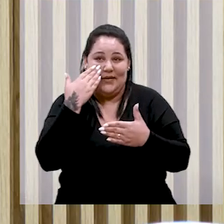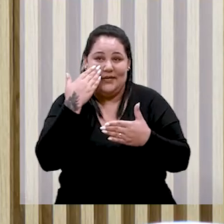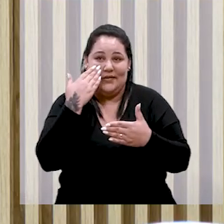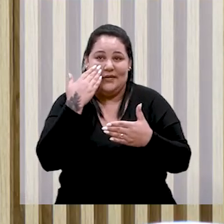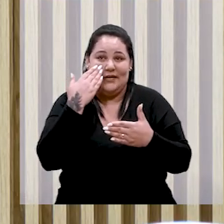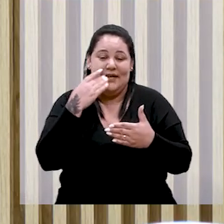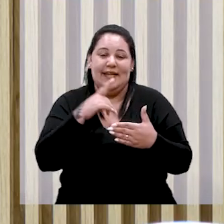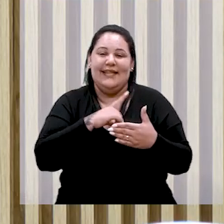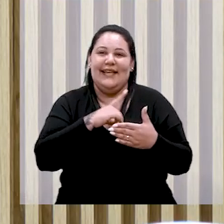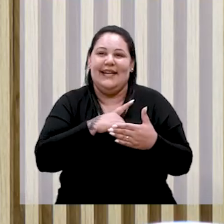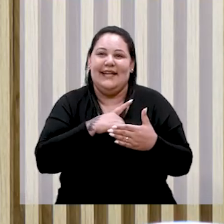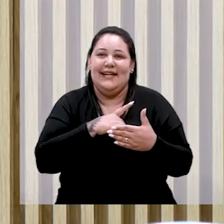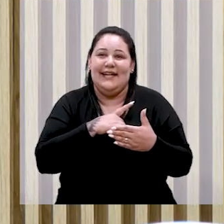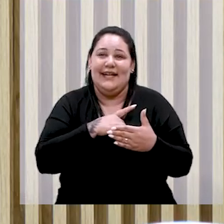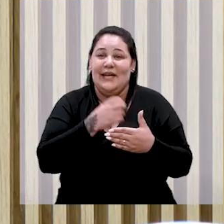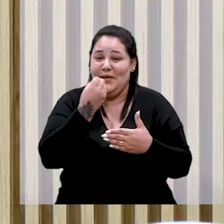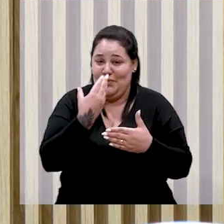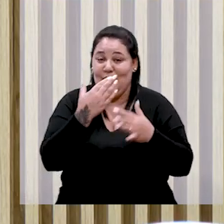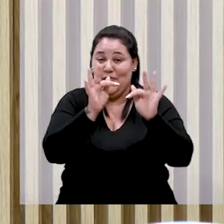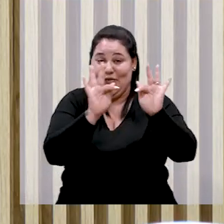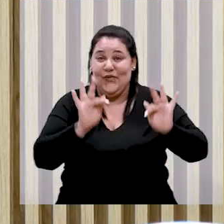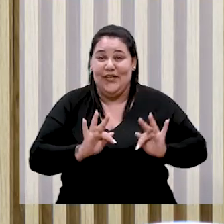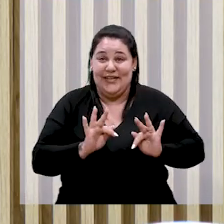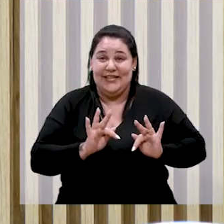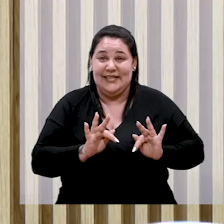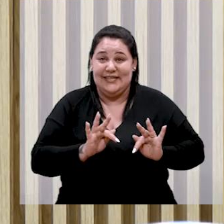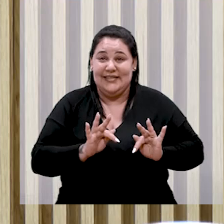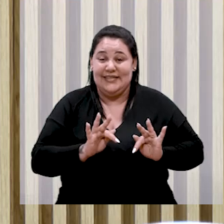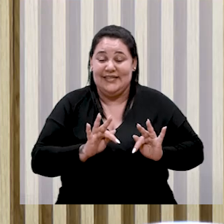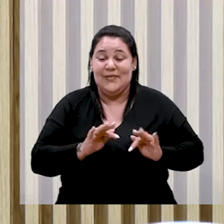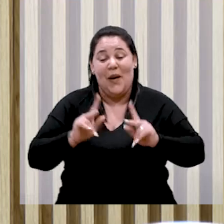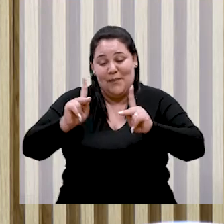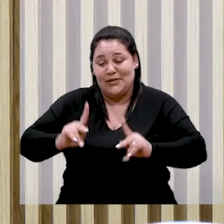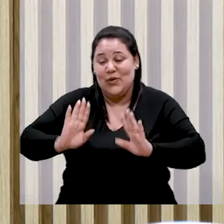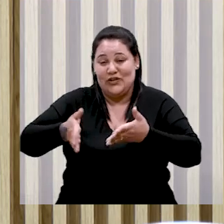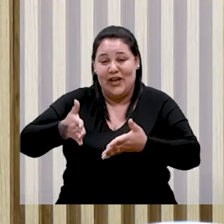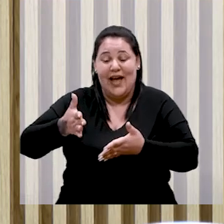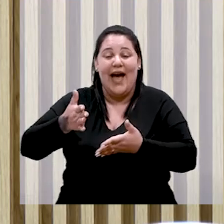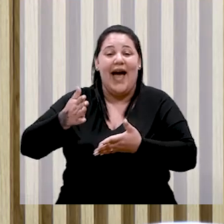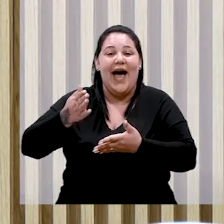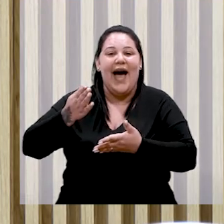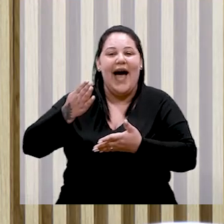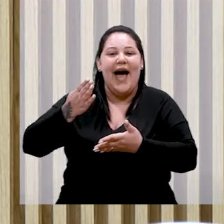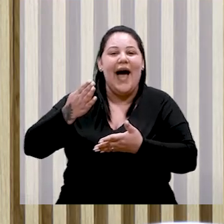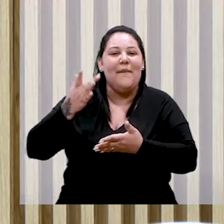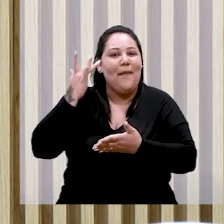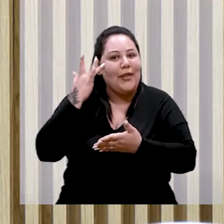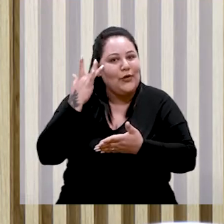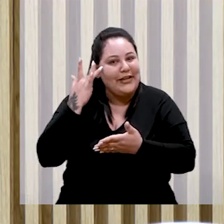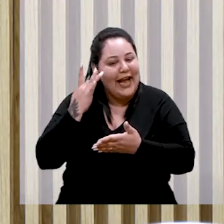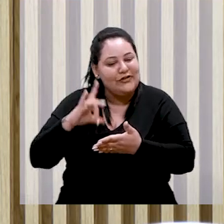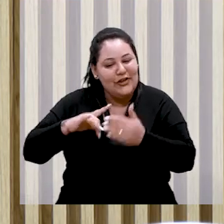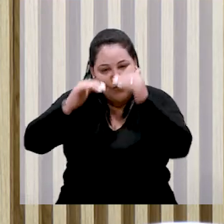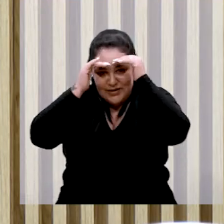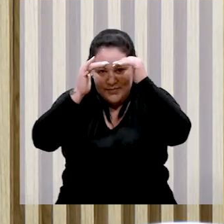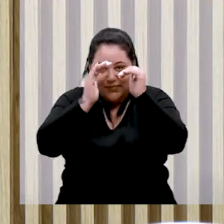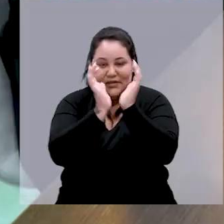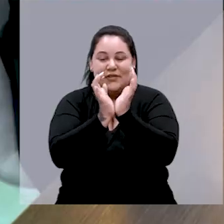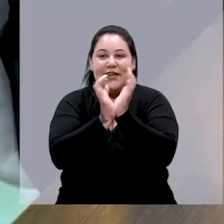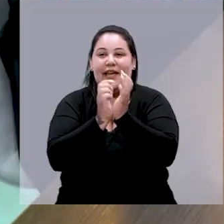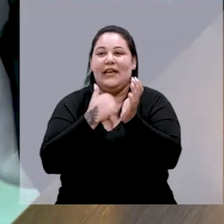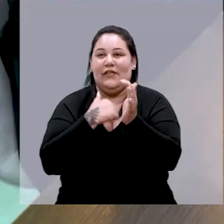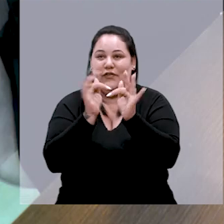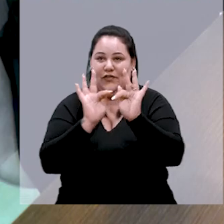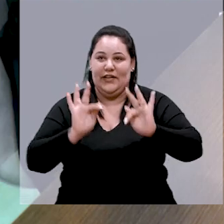né, que tem uma... Graças, né? Fico feliz da vida de ser uma veterana que tem esse respeito dos colegas, assim, isso me deixa muito feliz